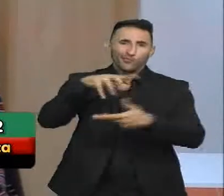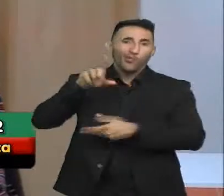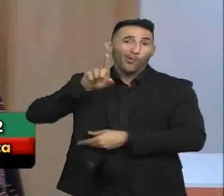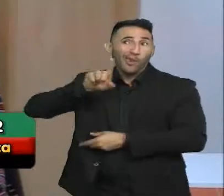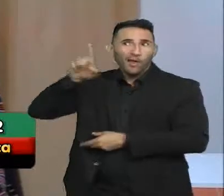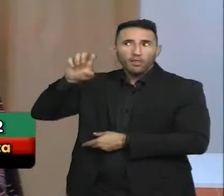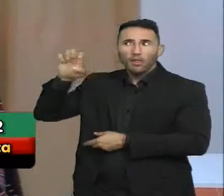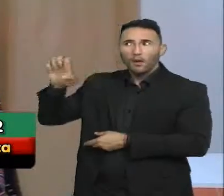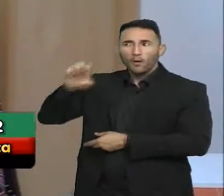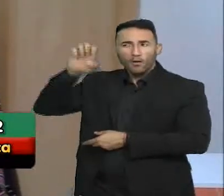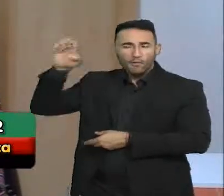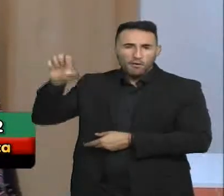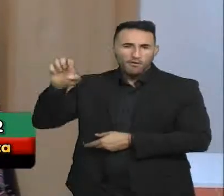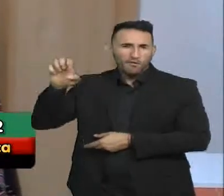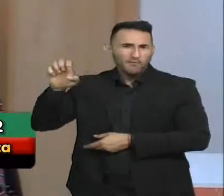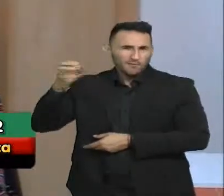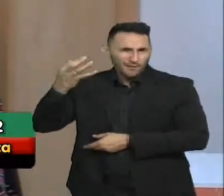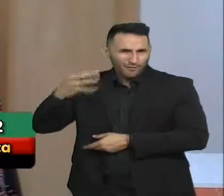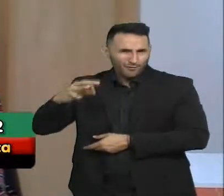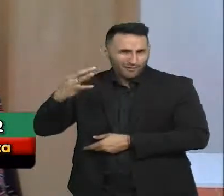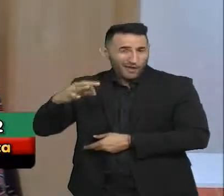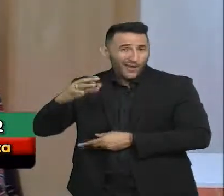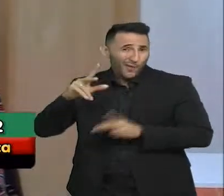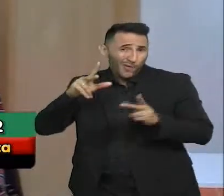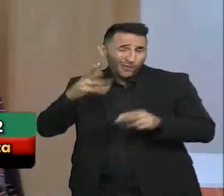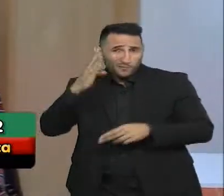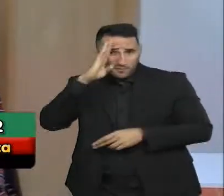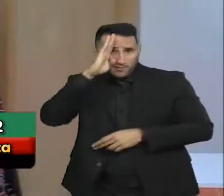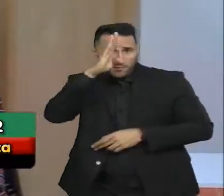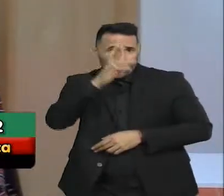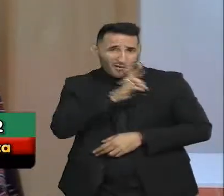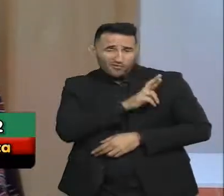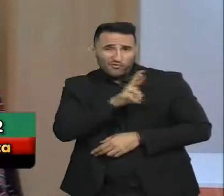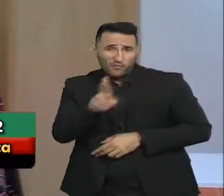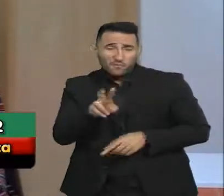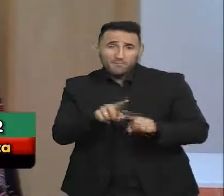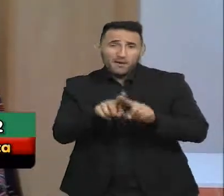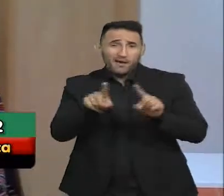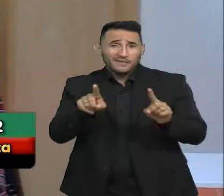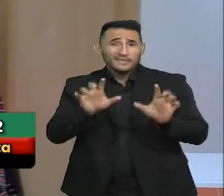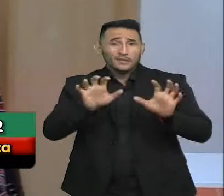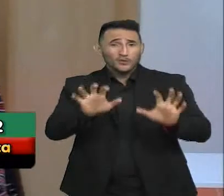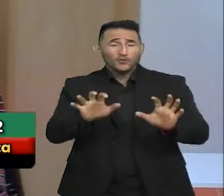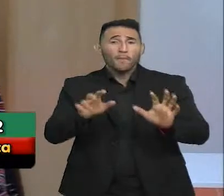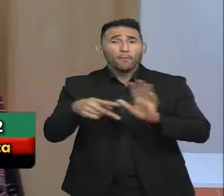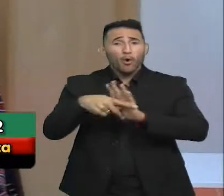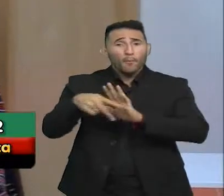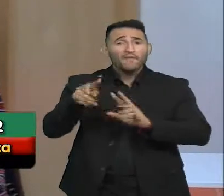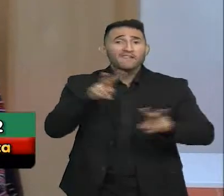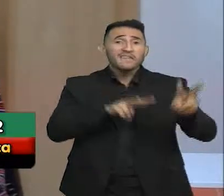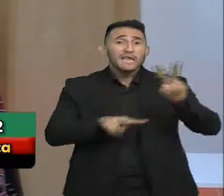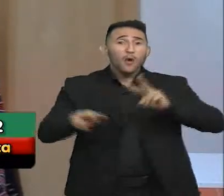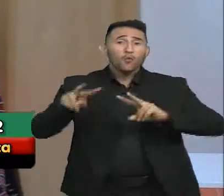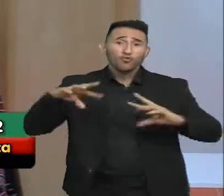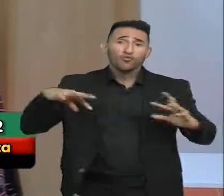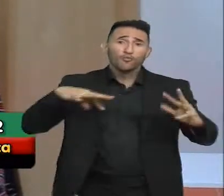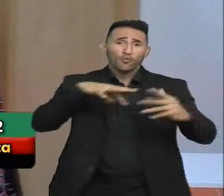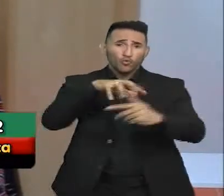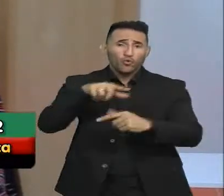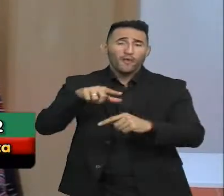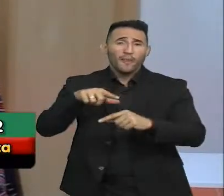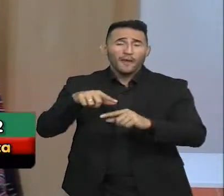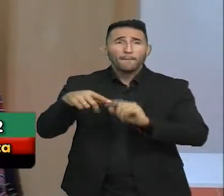ocidental. Como assim as principais religiões? Só que isso é uma visão de mundo. Lá atrás,